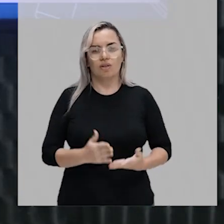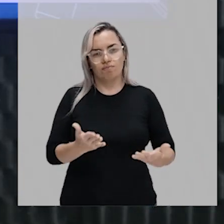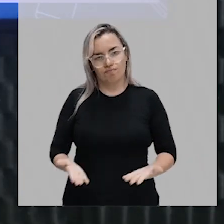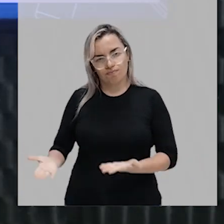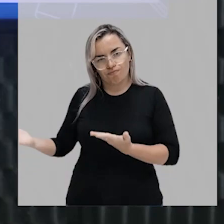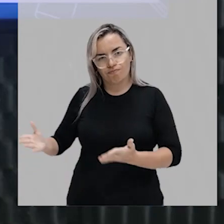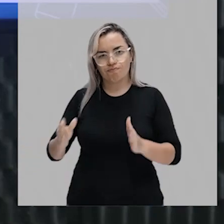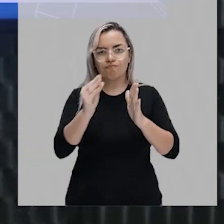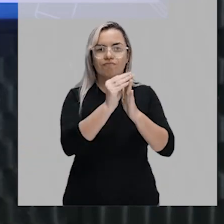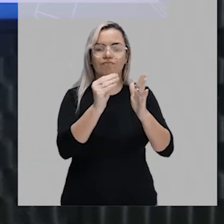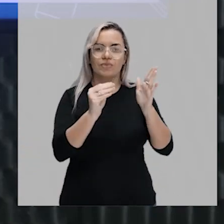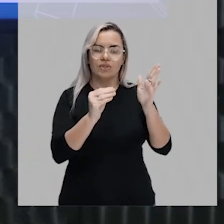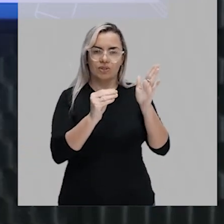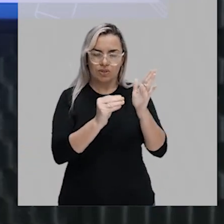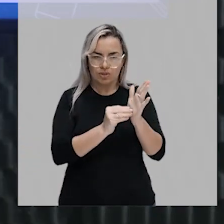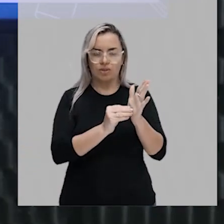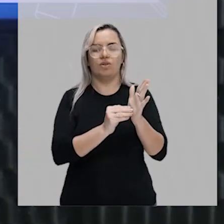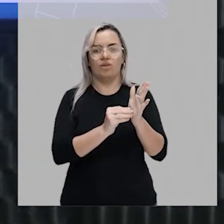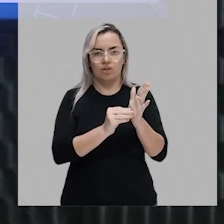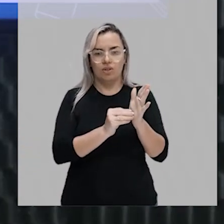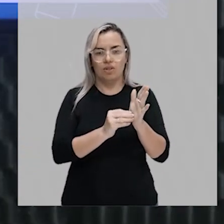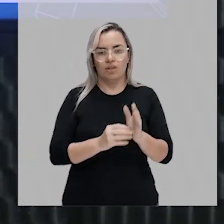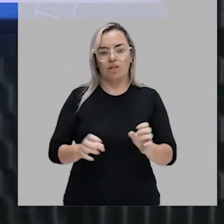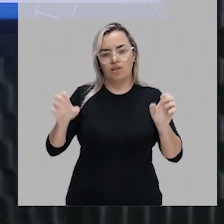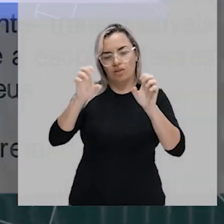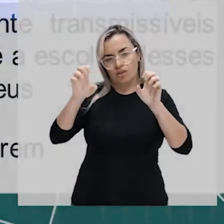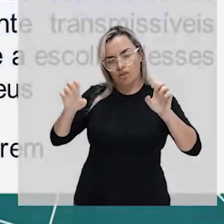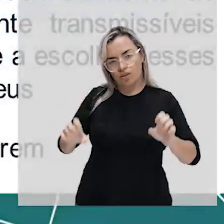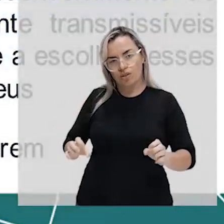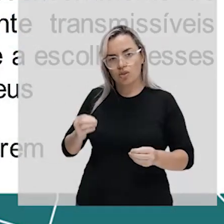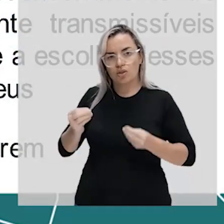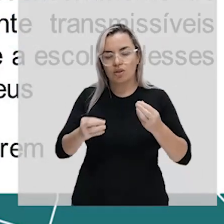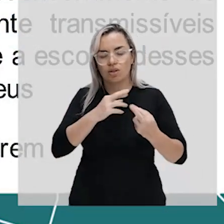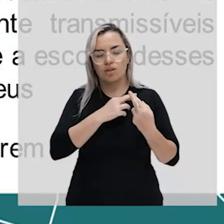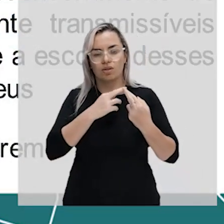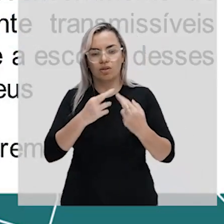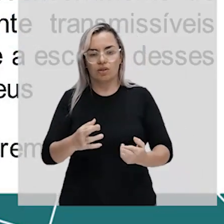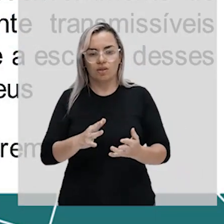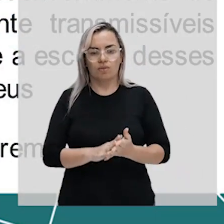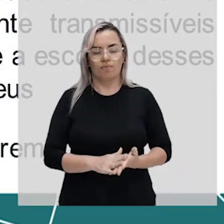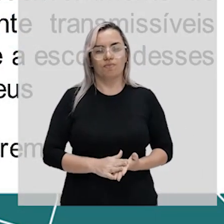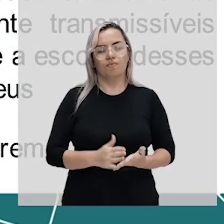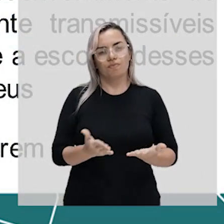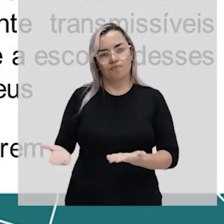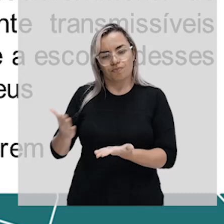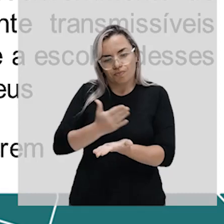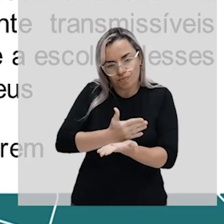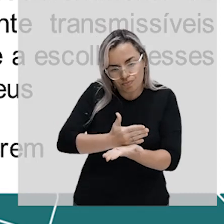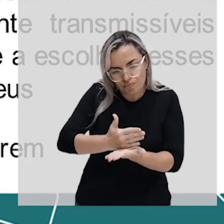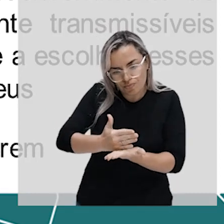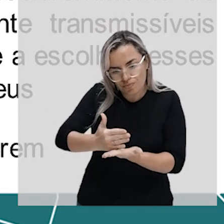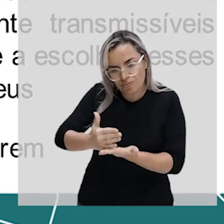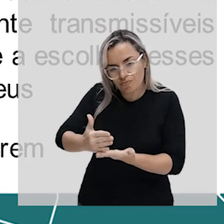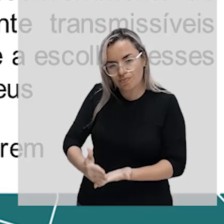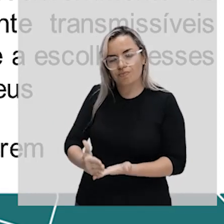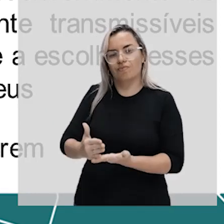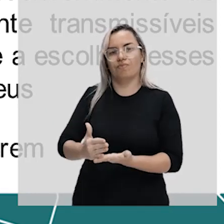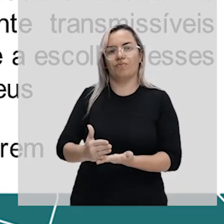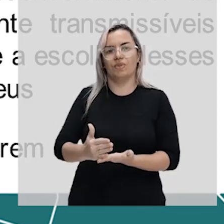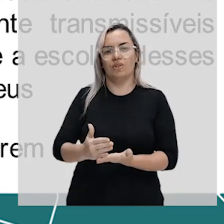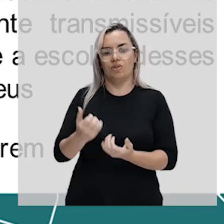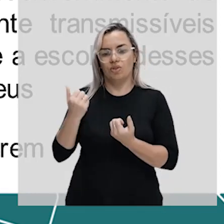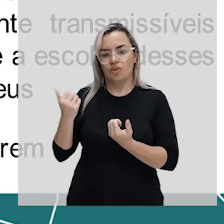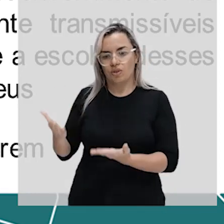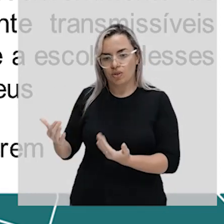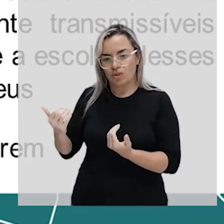pessoal? Falando agora de reprodução humana. A partir da adolescência, as taxas de hormônios sexuais, elas